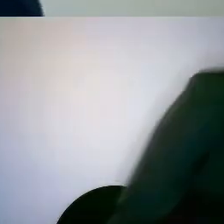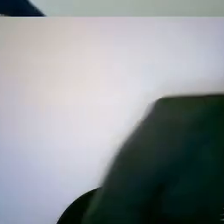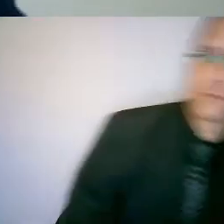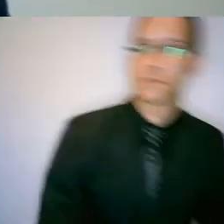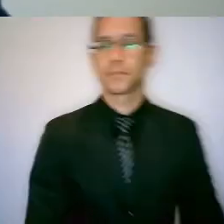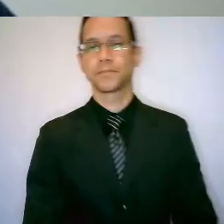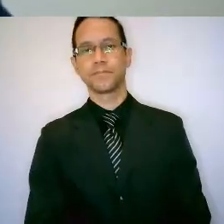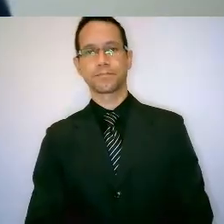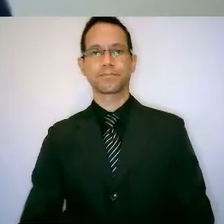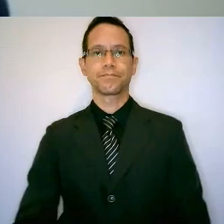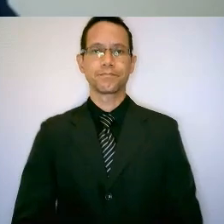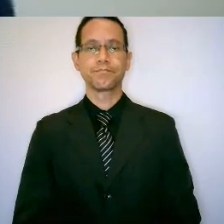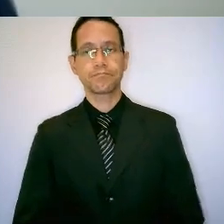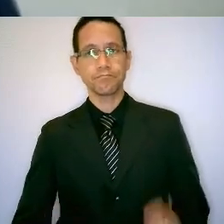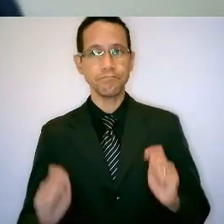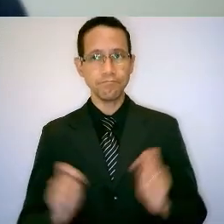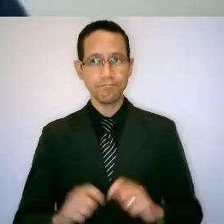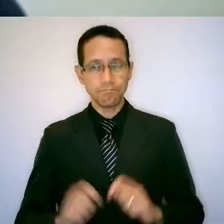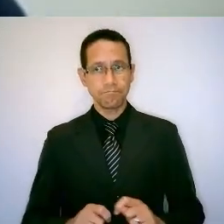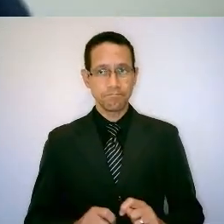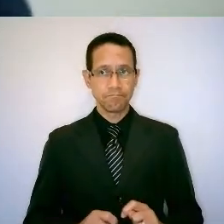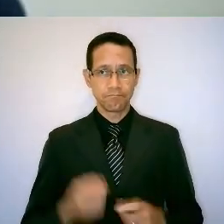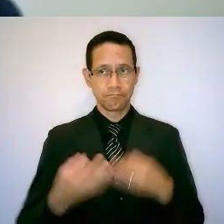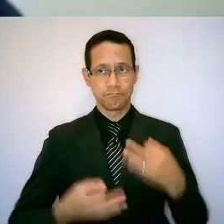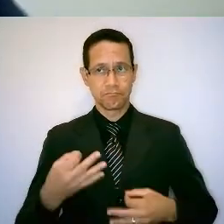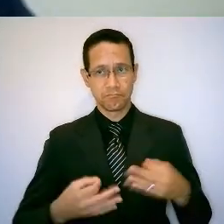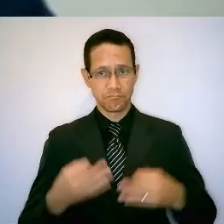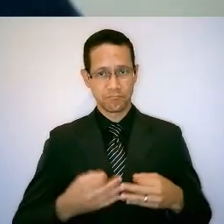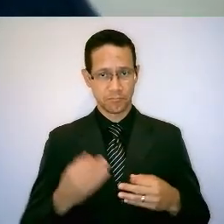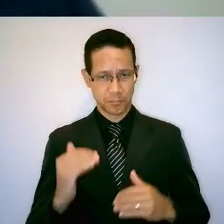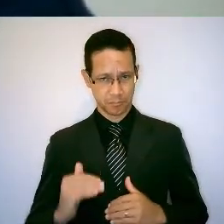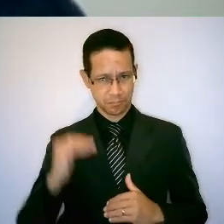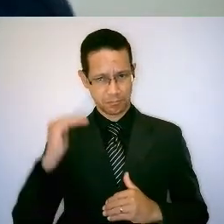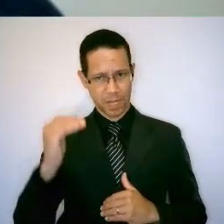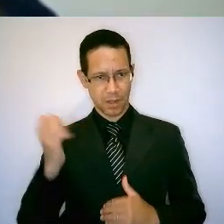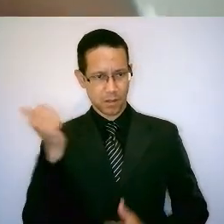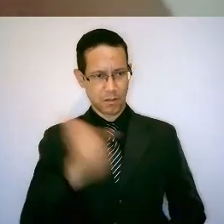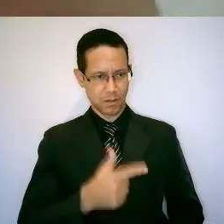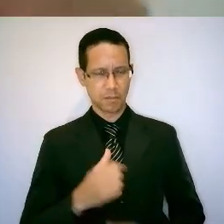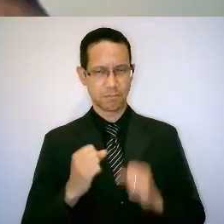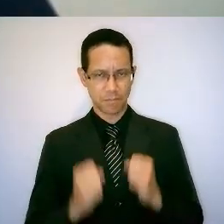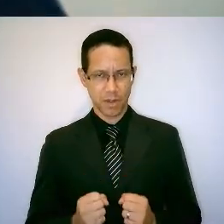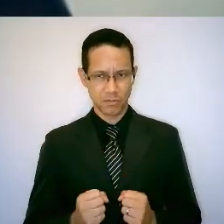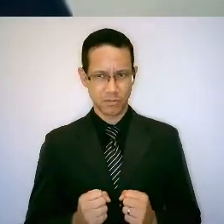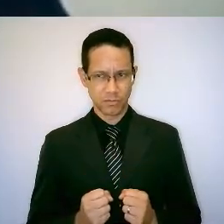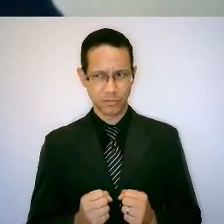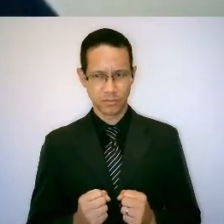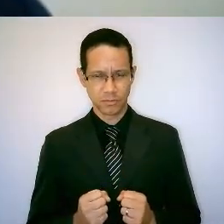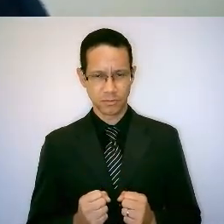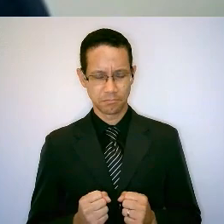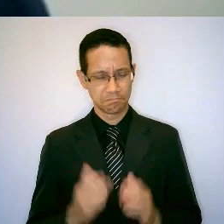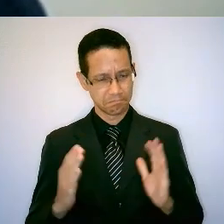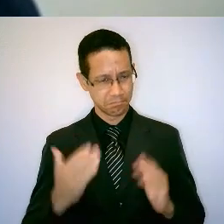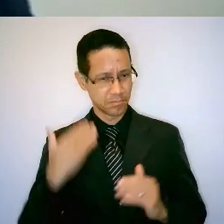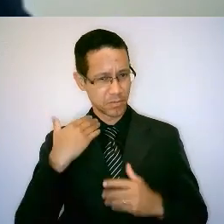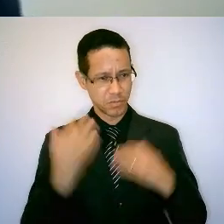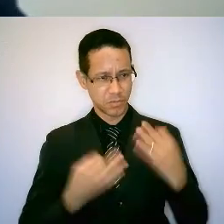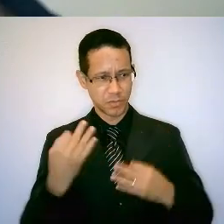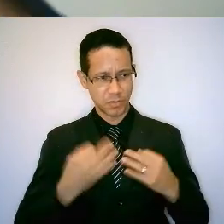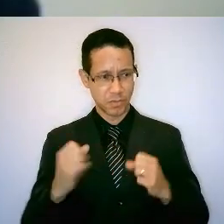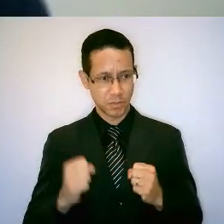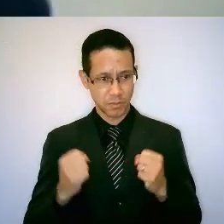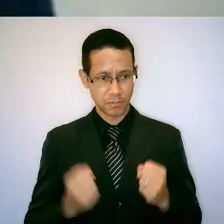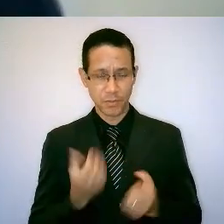é possível que o juiz tenha mais poder que o outro Será que o magistrado que dedicou seu tempo e conhecimento